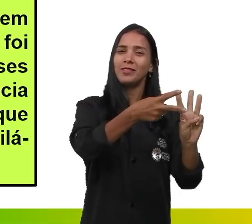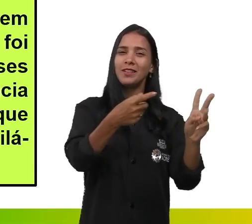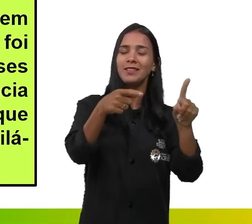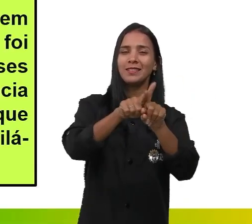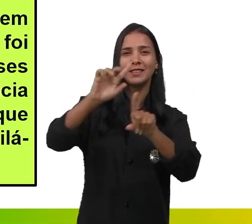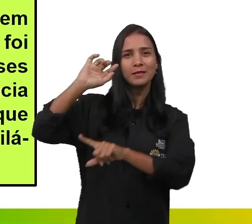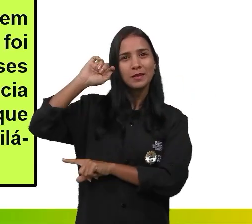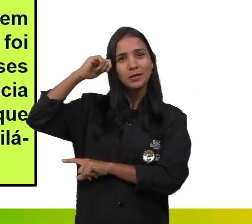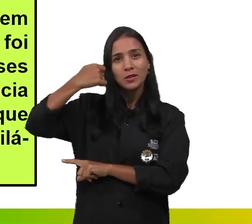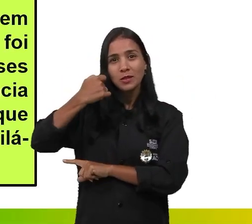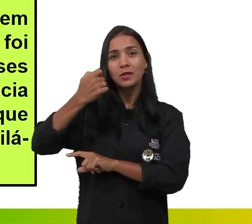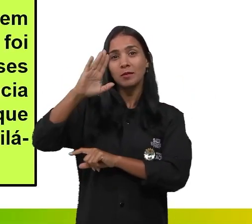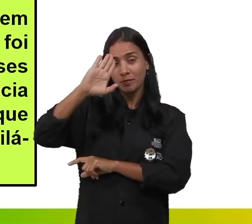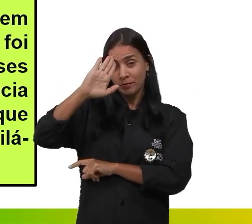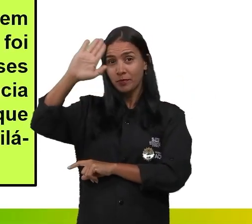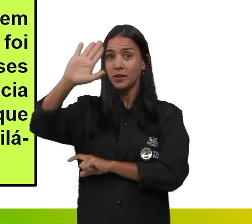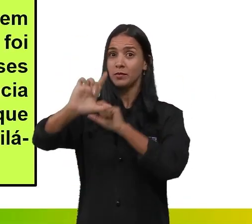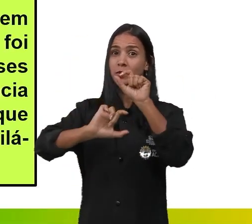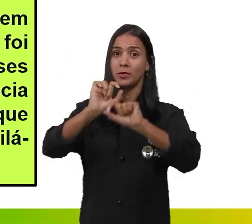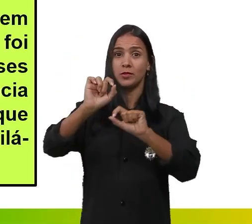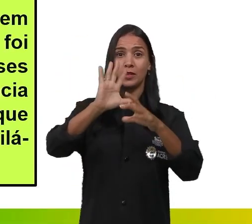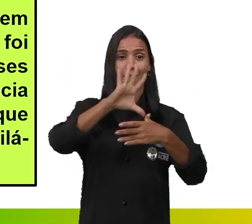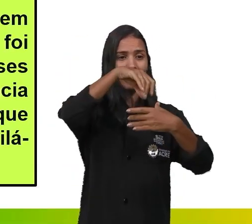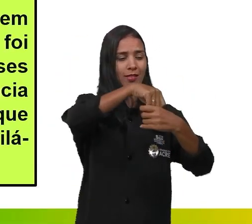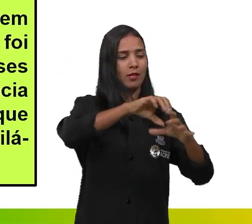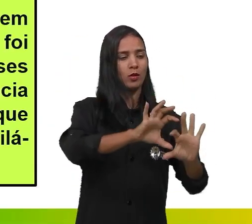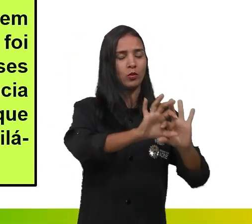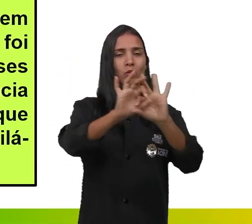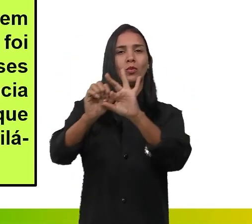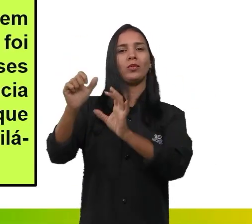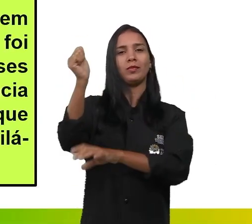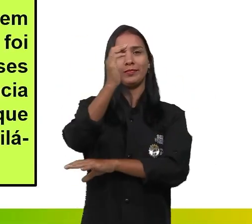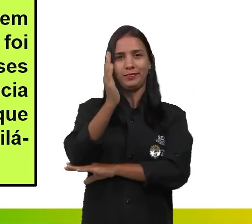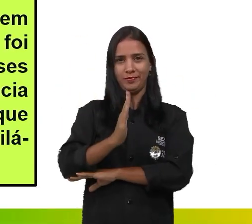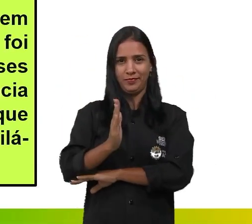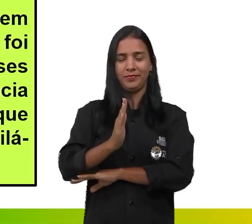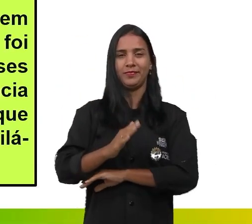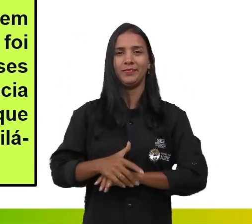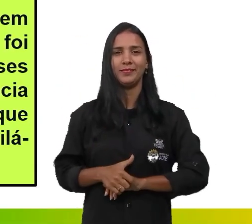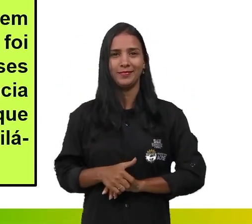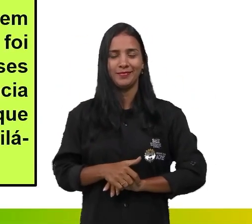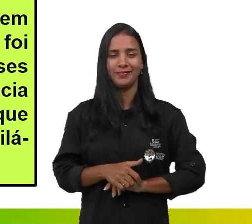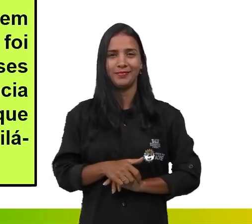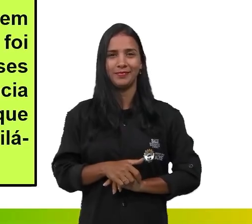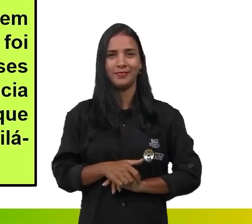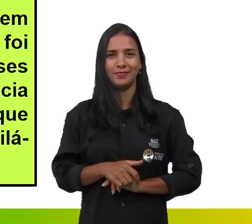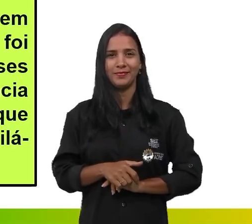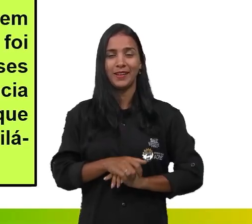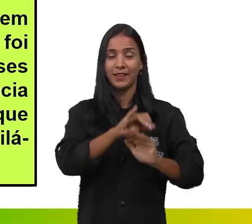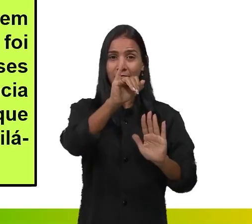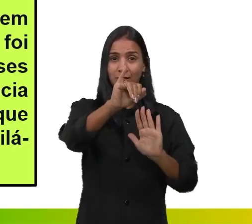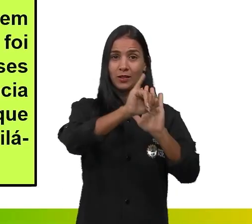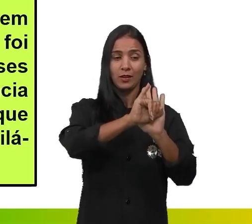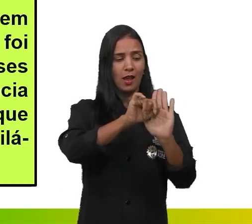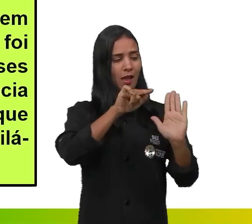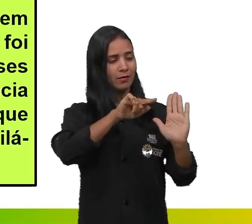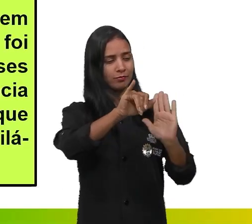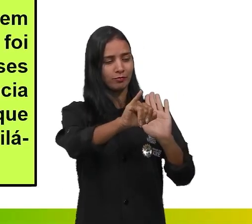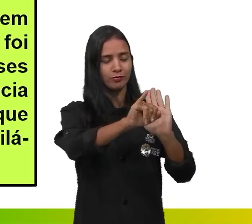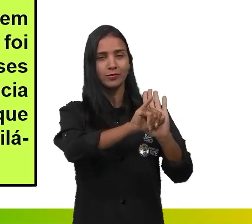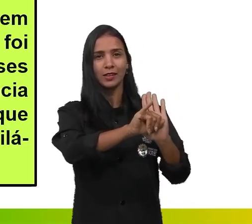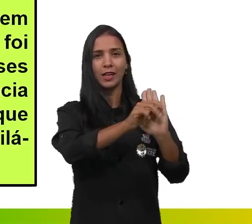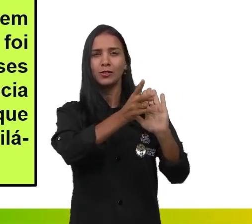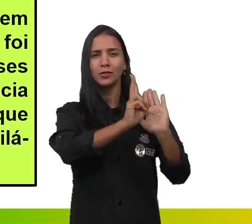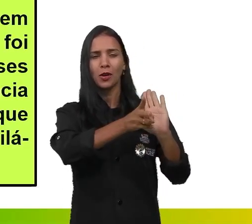afrodescendentes, especialmente no contexto brasileiro. A identidade, construída